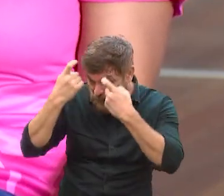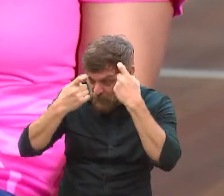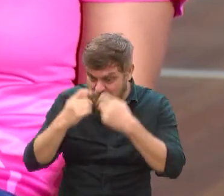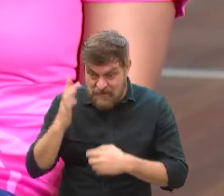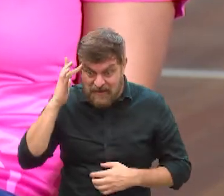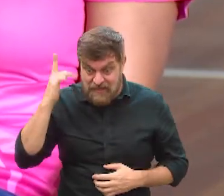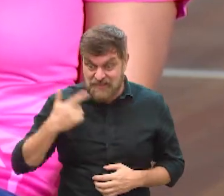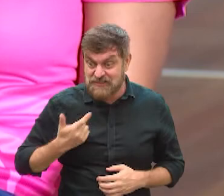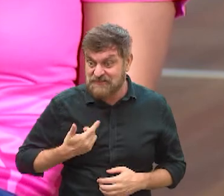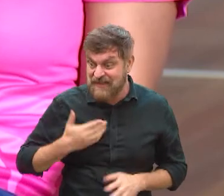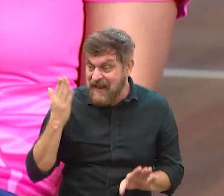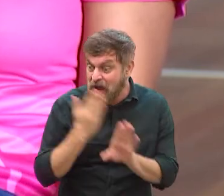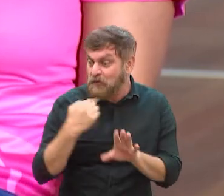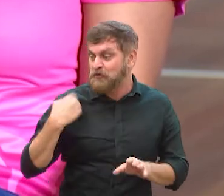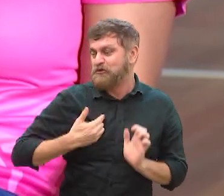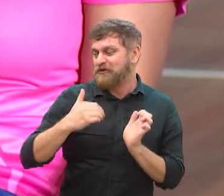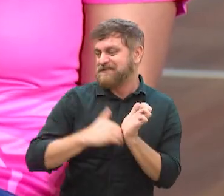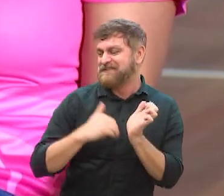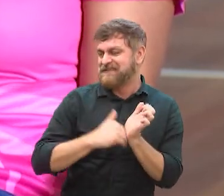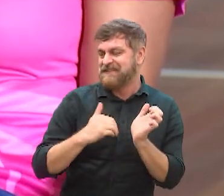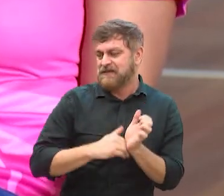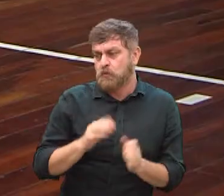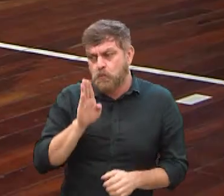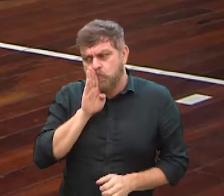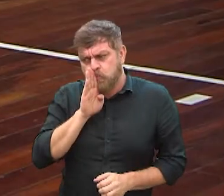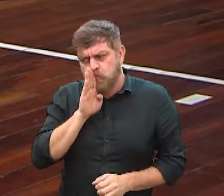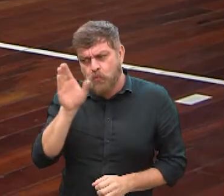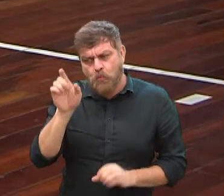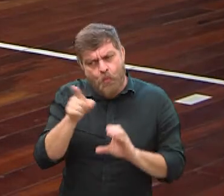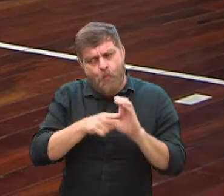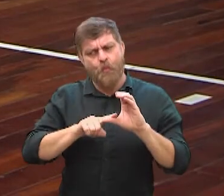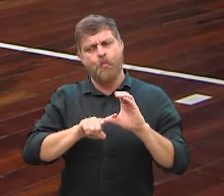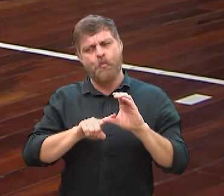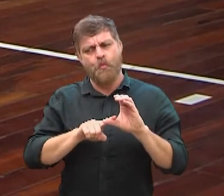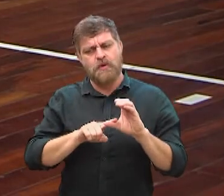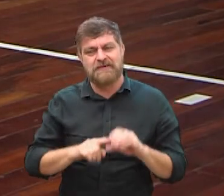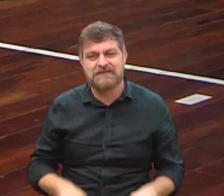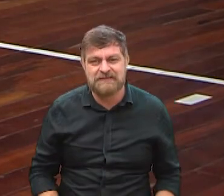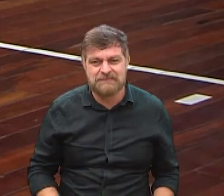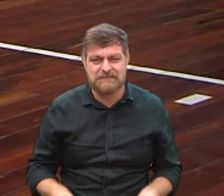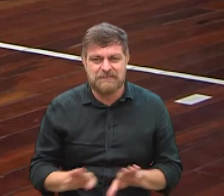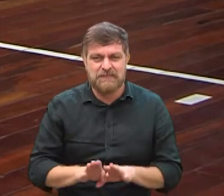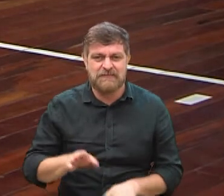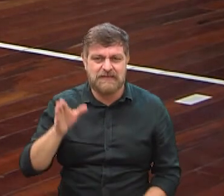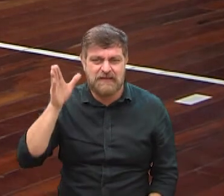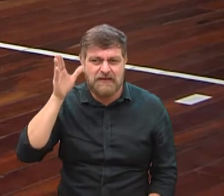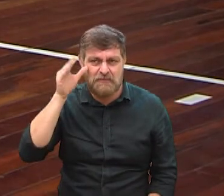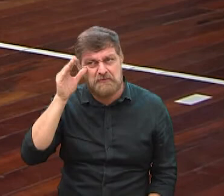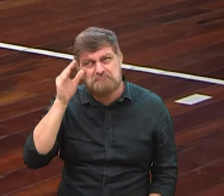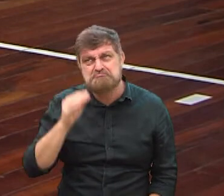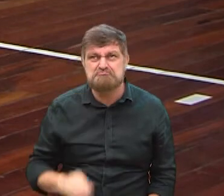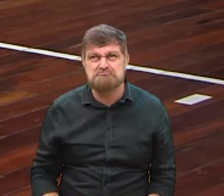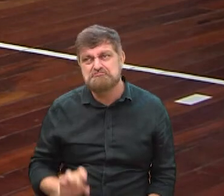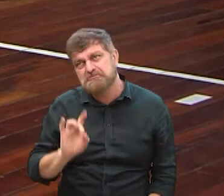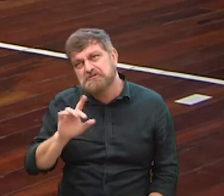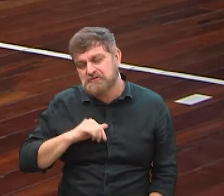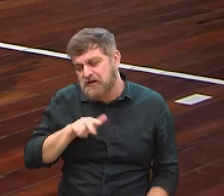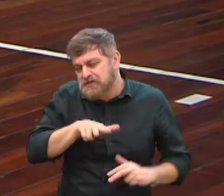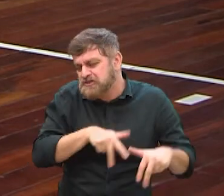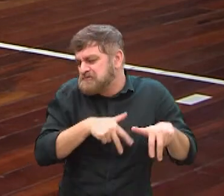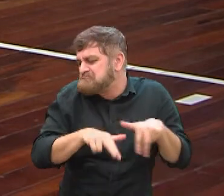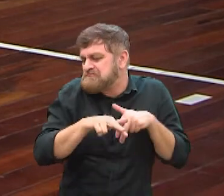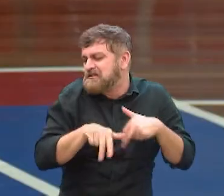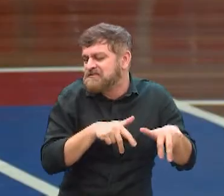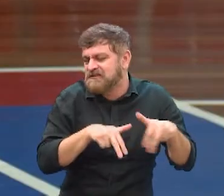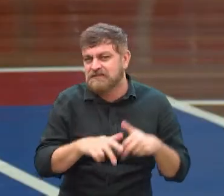preocupada, achando que eu falei, não vai contar pra ninguém. Mas acho que de curiosidade, assim, engraçado, foi mais isso que eu me lembro agora.